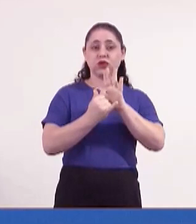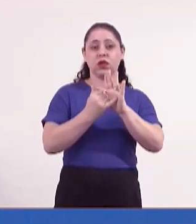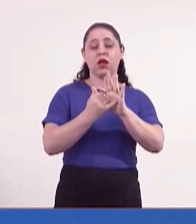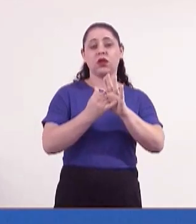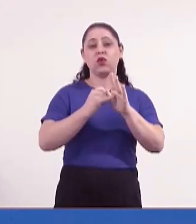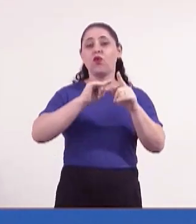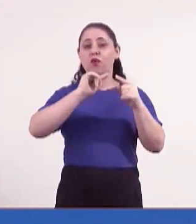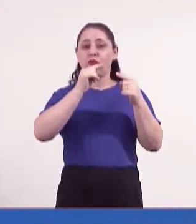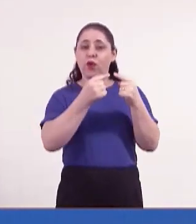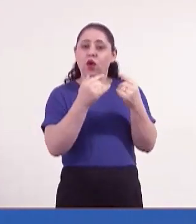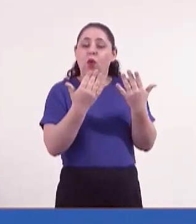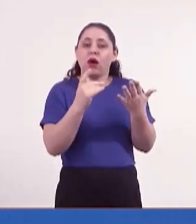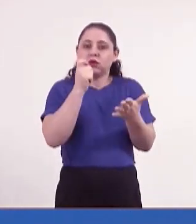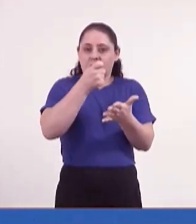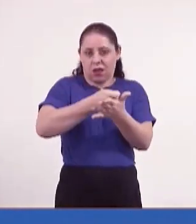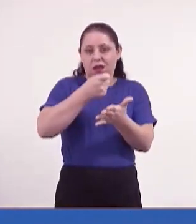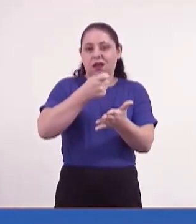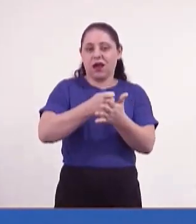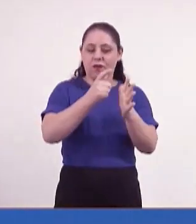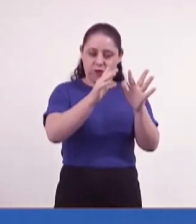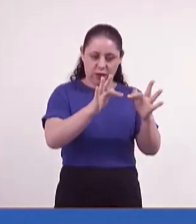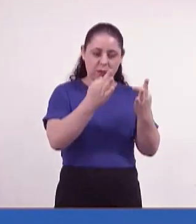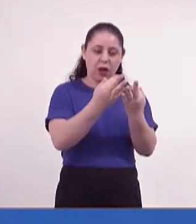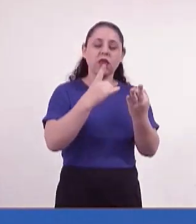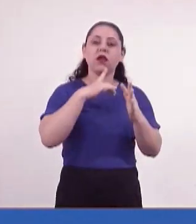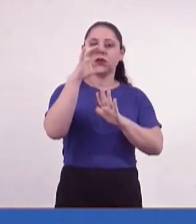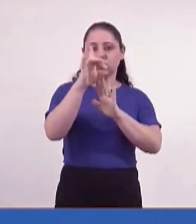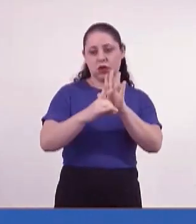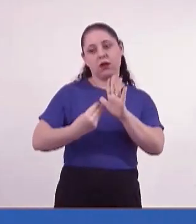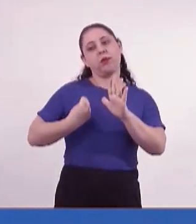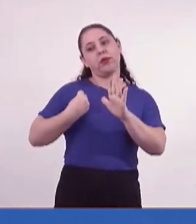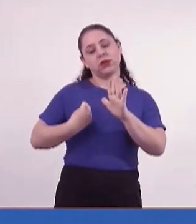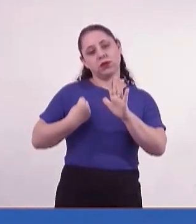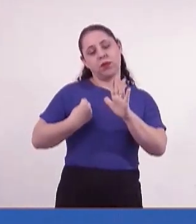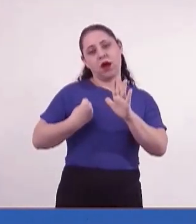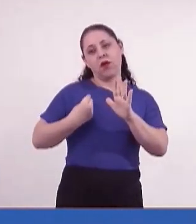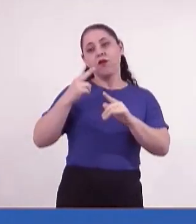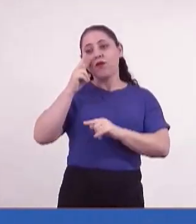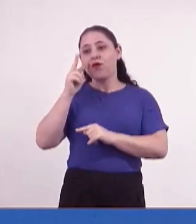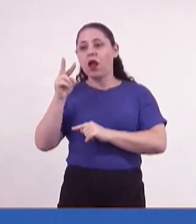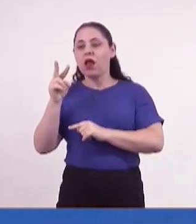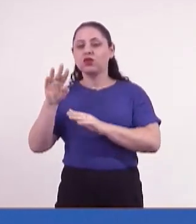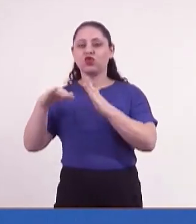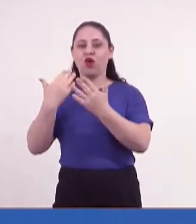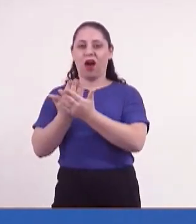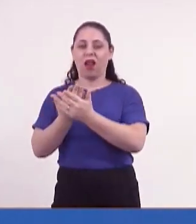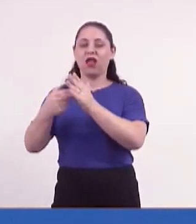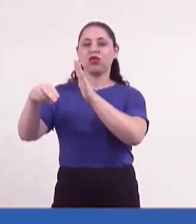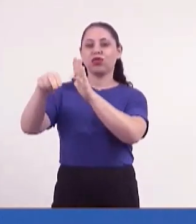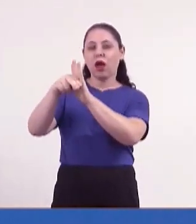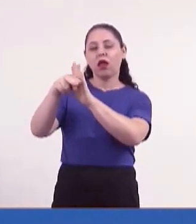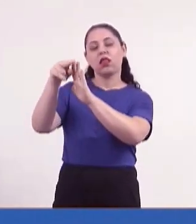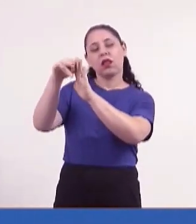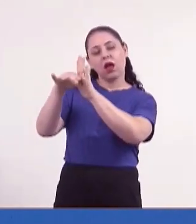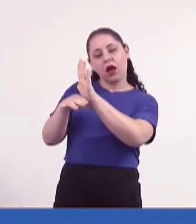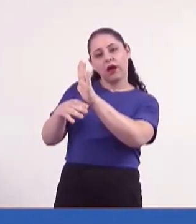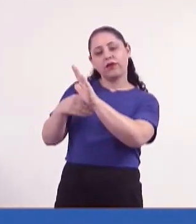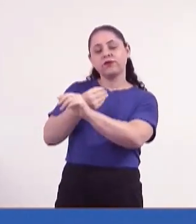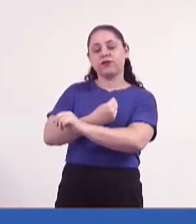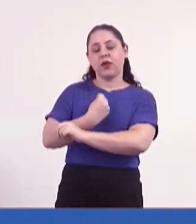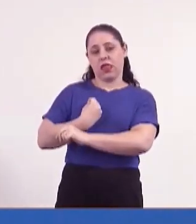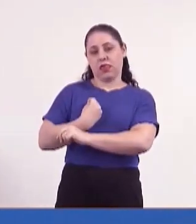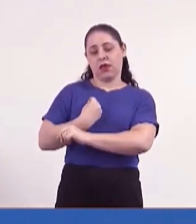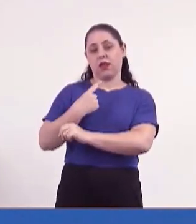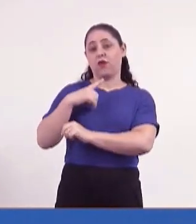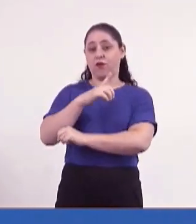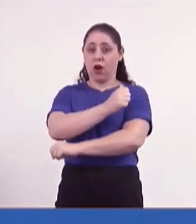função de garantir que as famílias possam participar da vida escolar dos filhos, tanto o pai quanto a mãe,